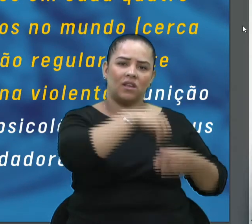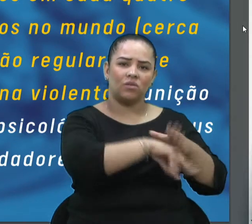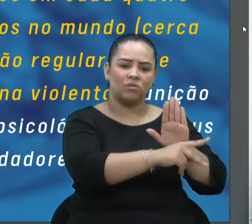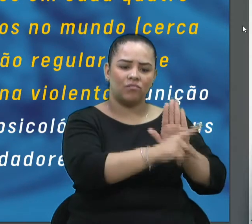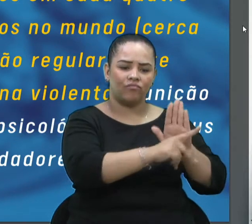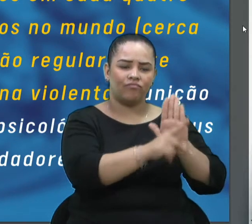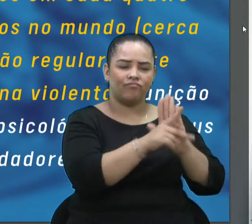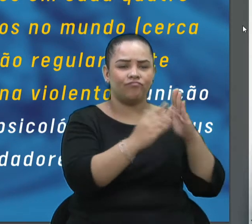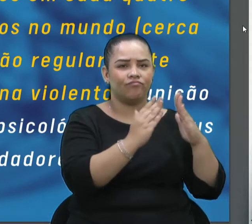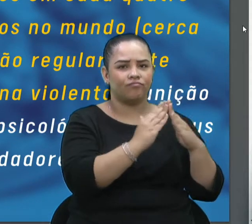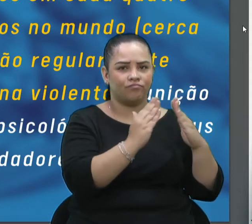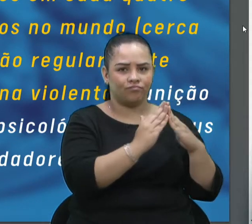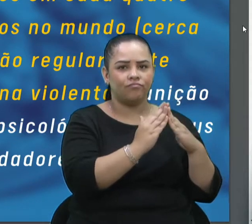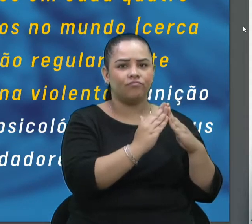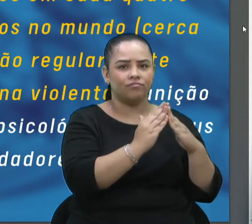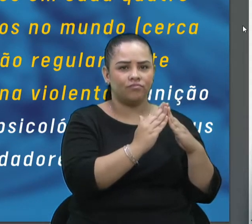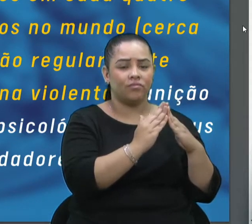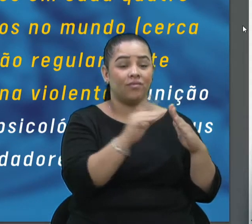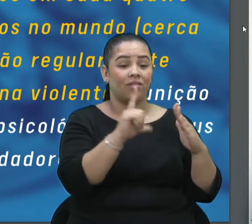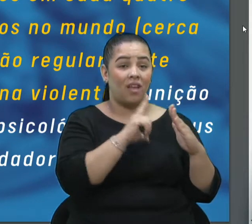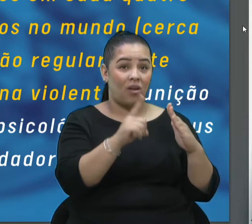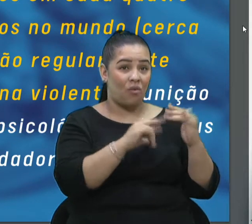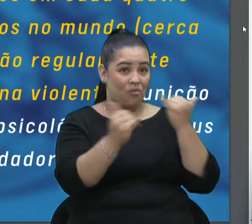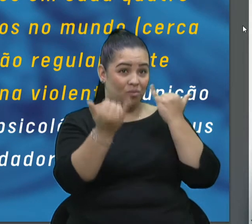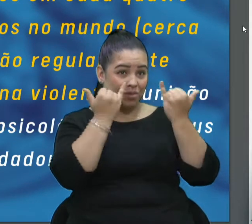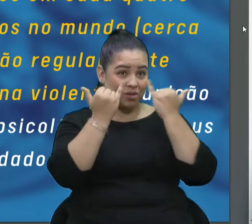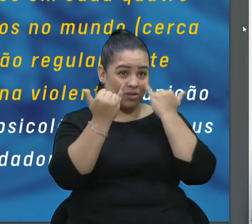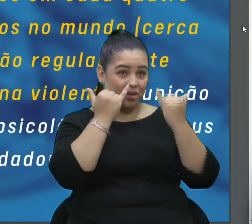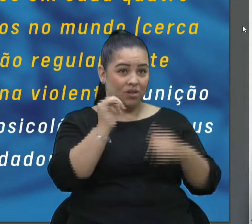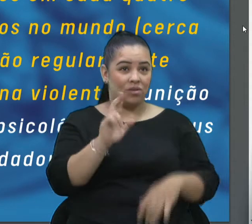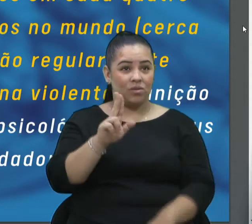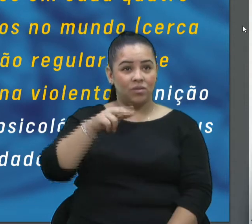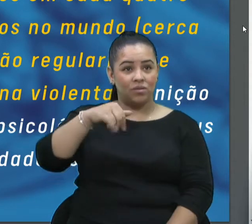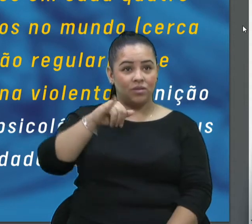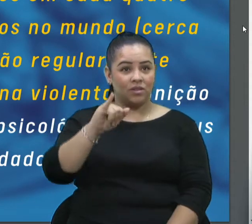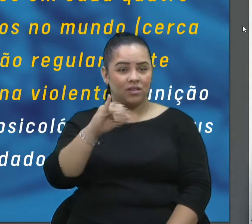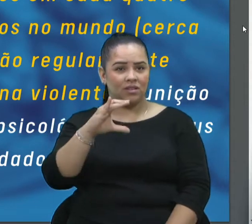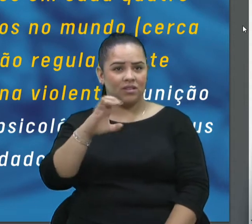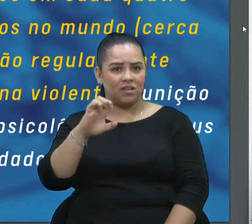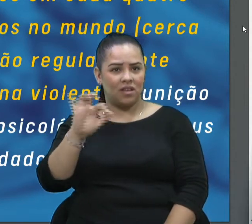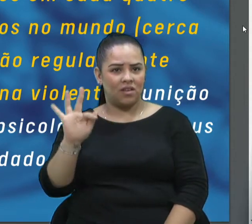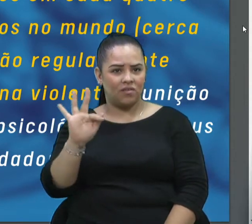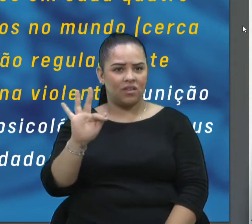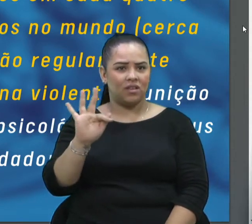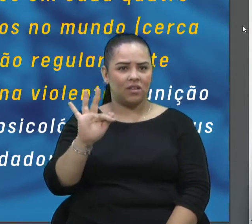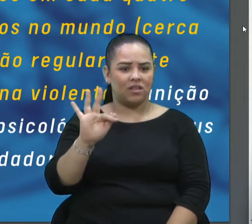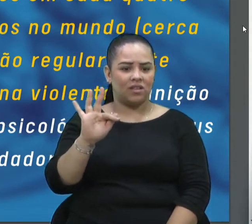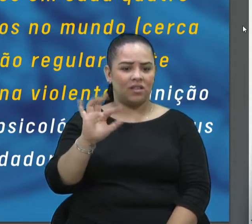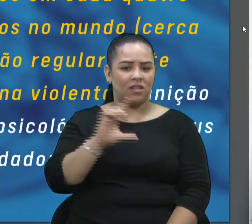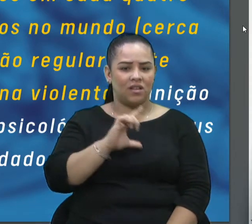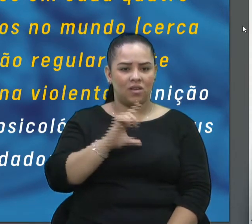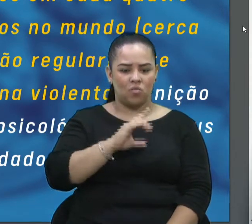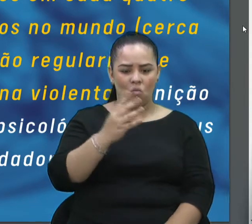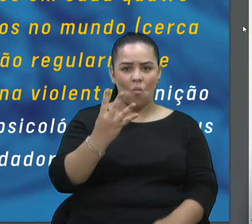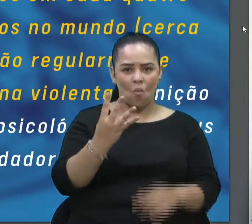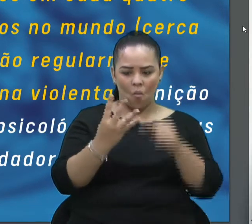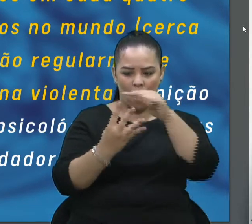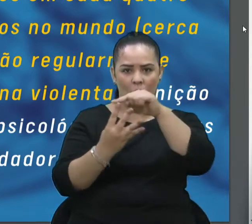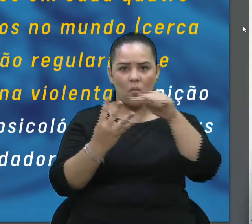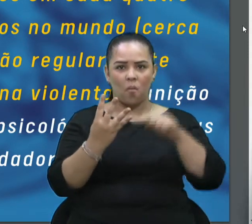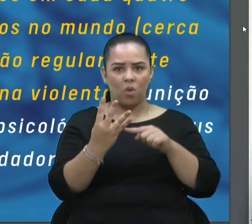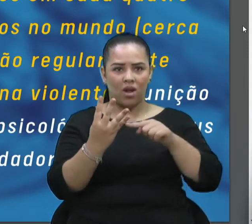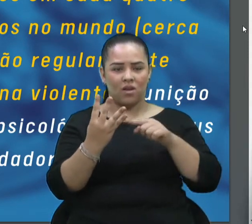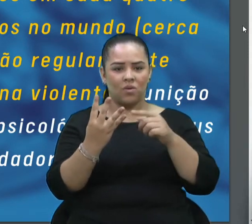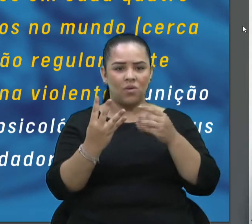casa. Segundo dados da Unicef, 3 em cada 4 crianças de 2 a